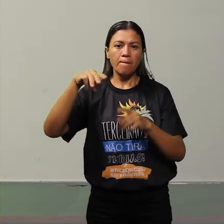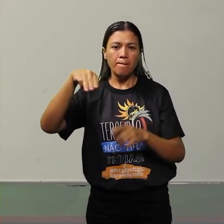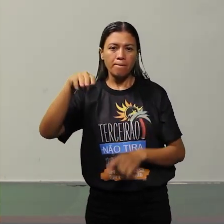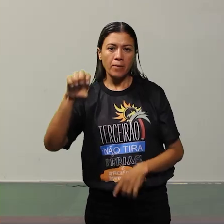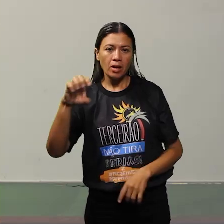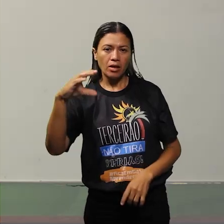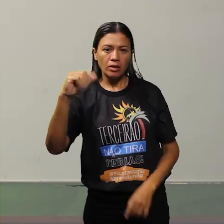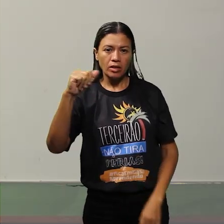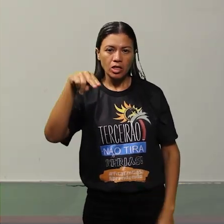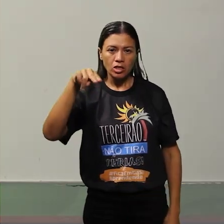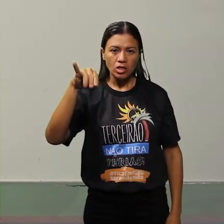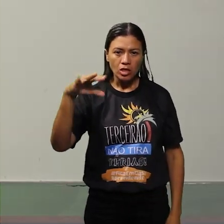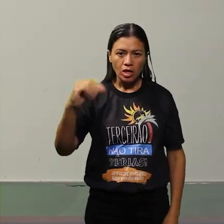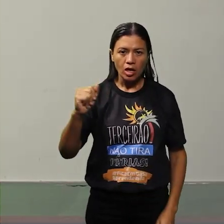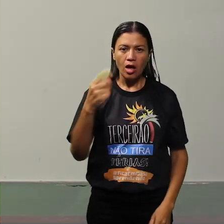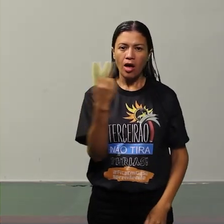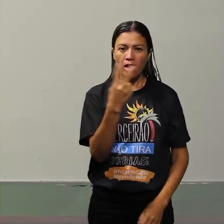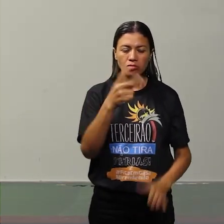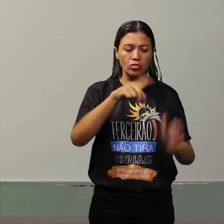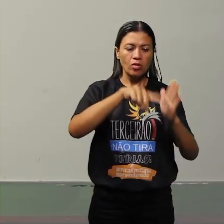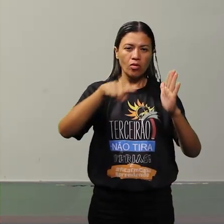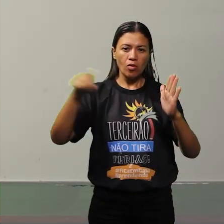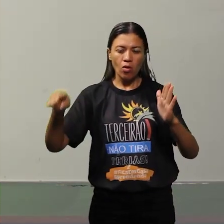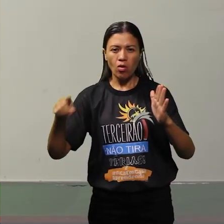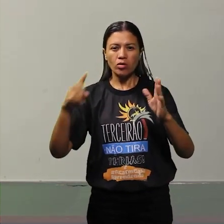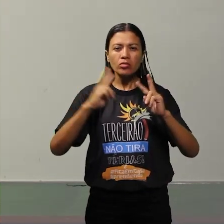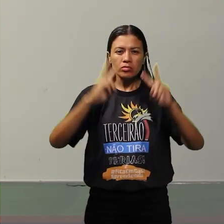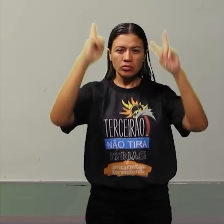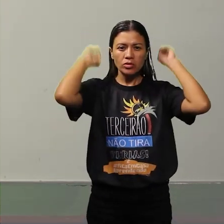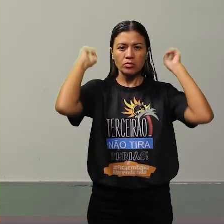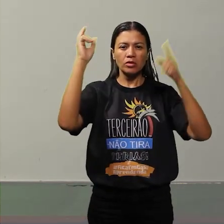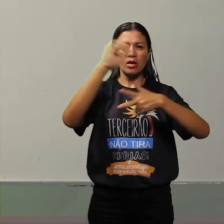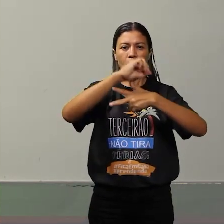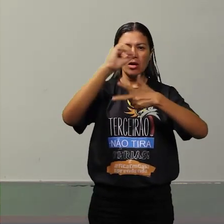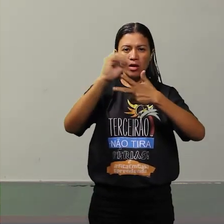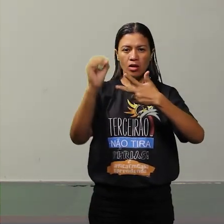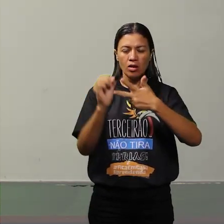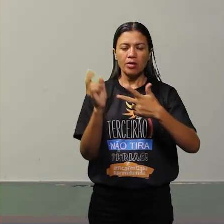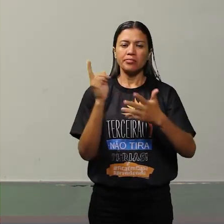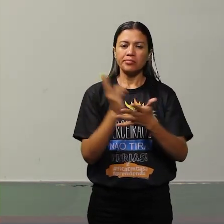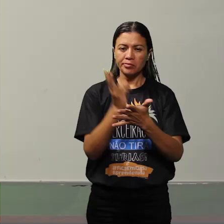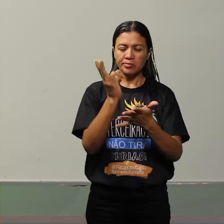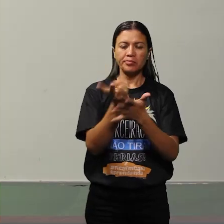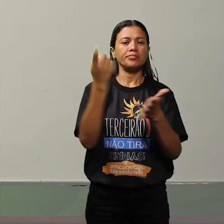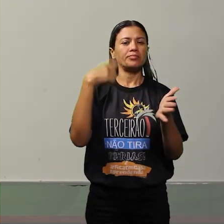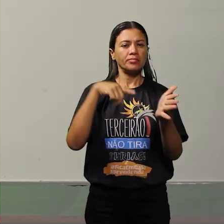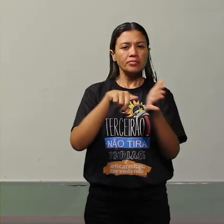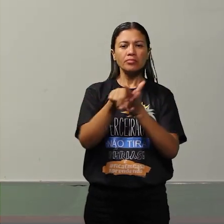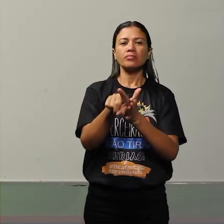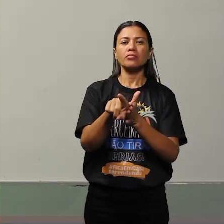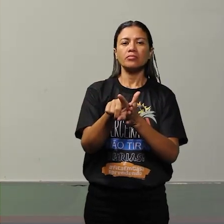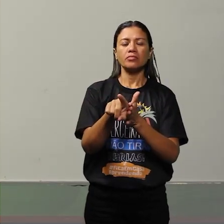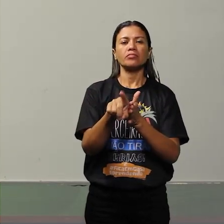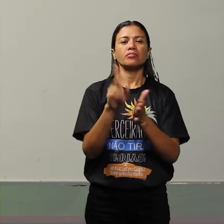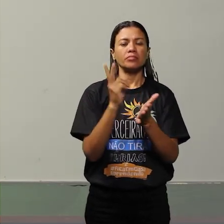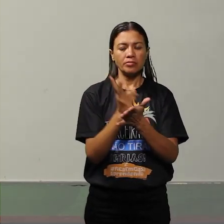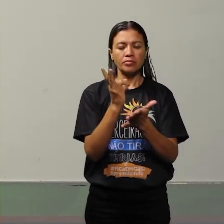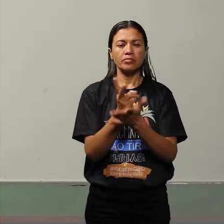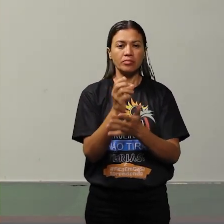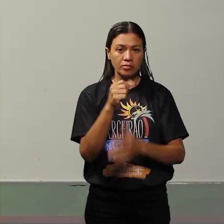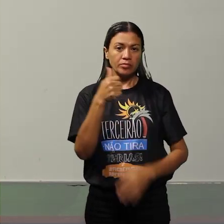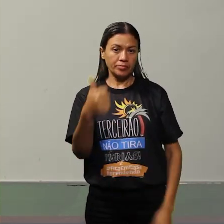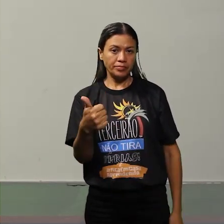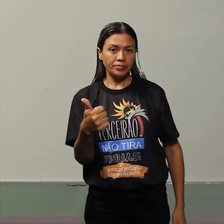as duas ondas que o povo aí dos vestibulares, a galera do Enem gosta aí de estar abordando, gosta de estar perguntando,